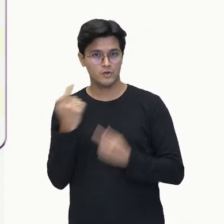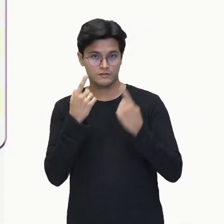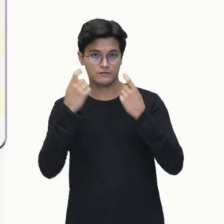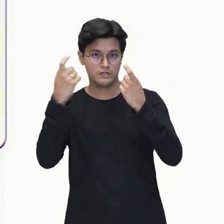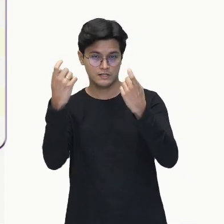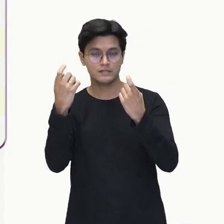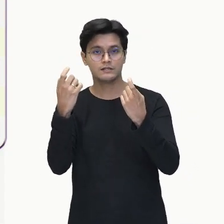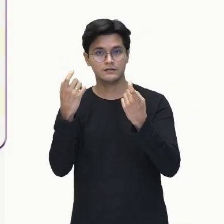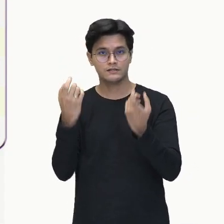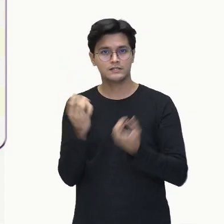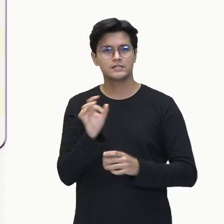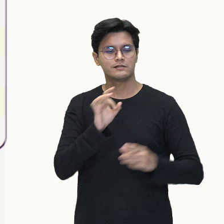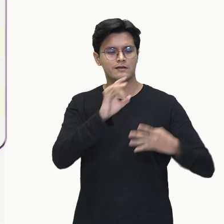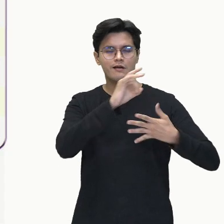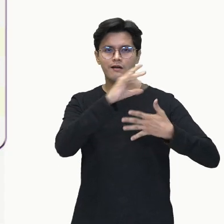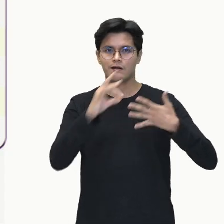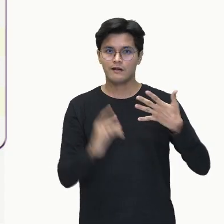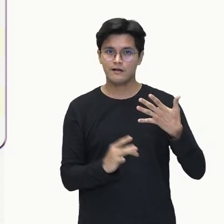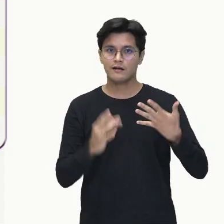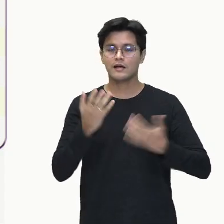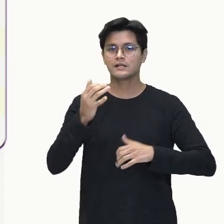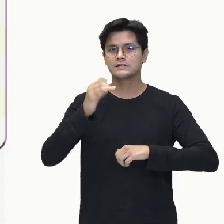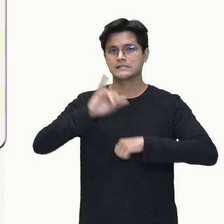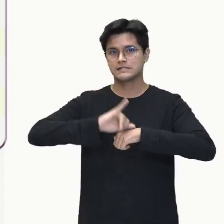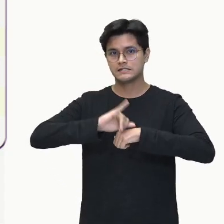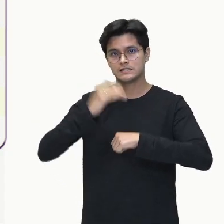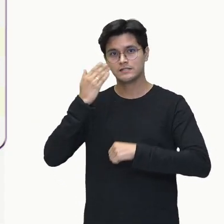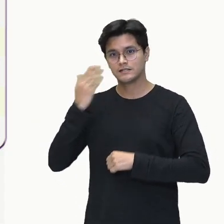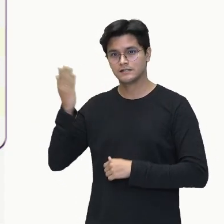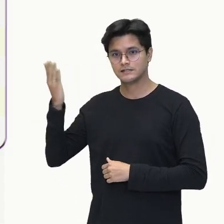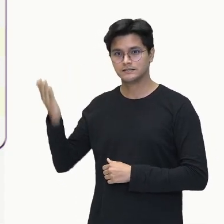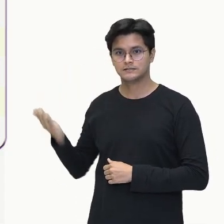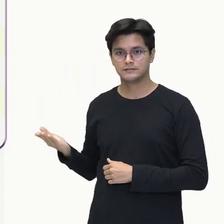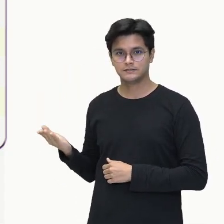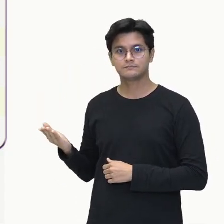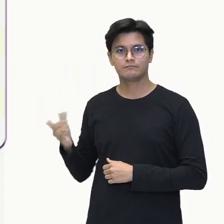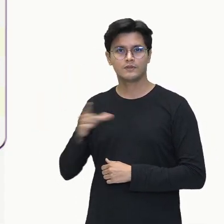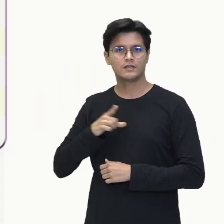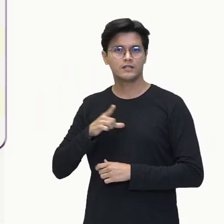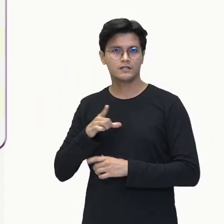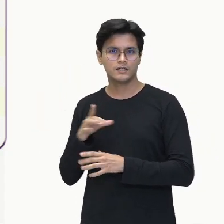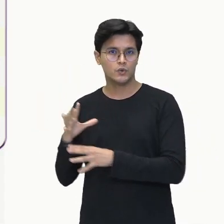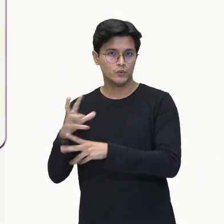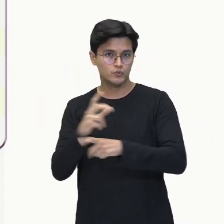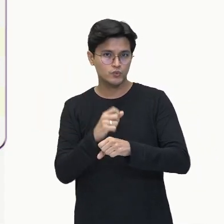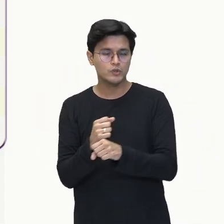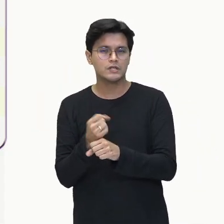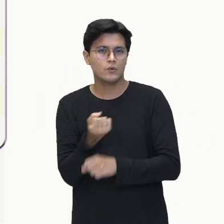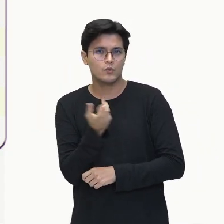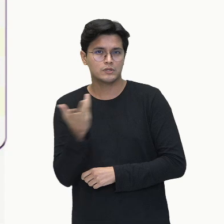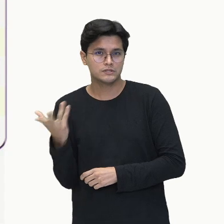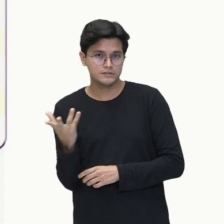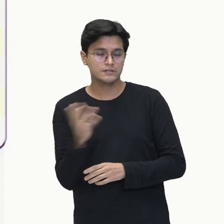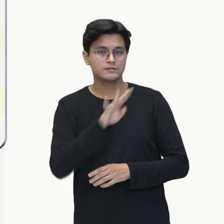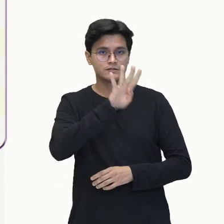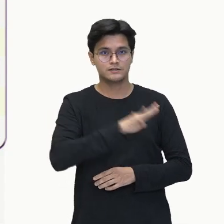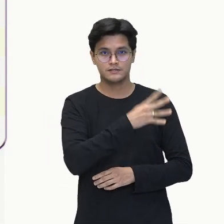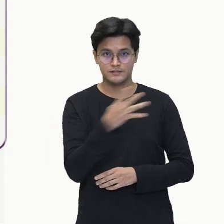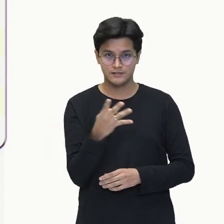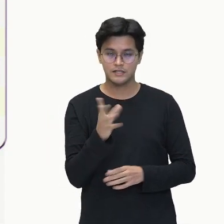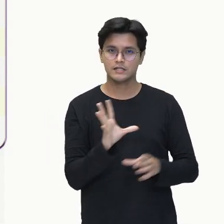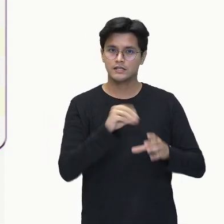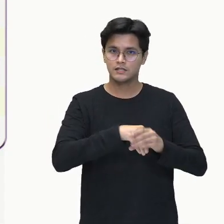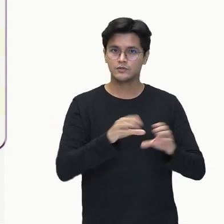uma dessas cidades, esse total que aparece aqui na tabela, a cada 100 mil